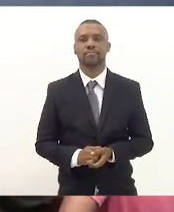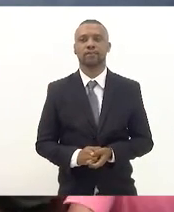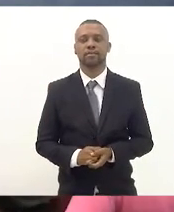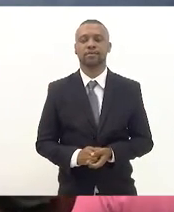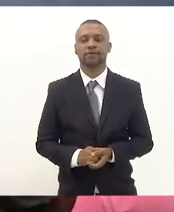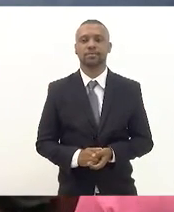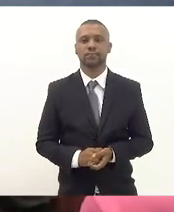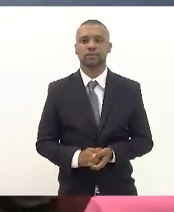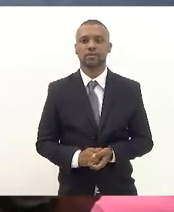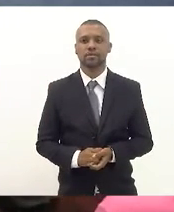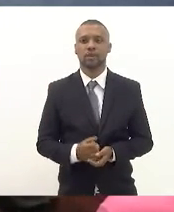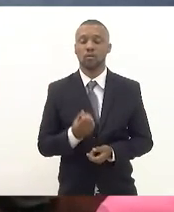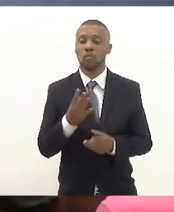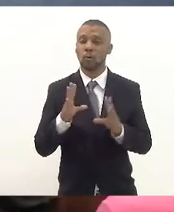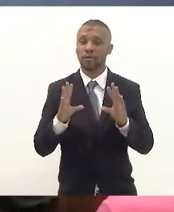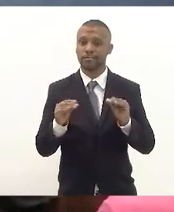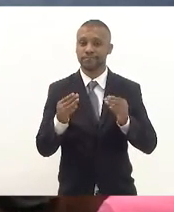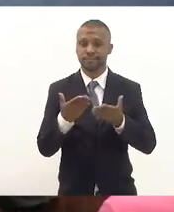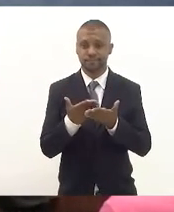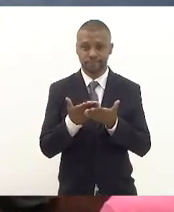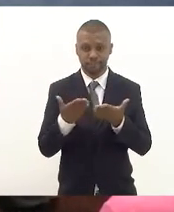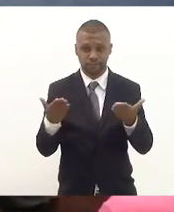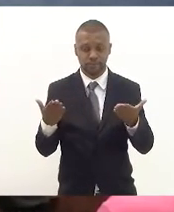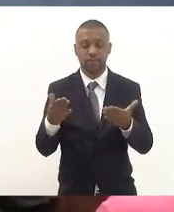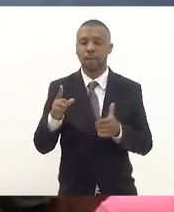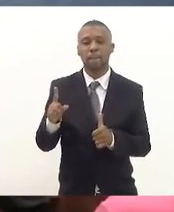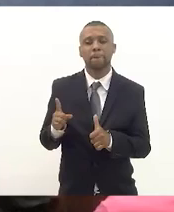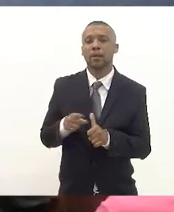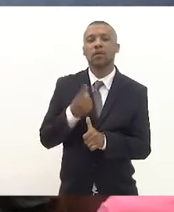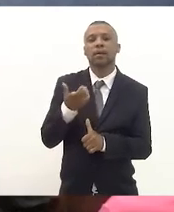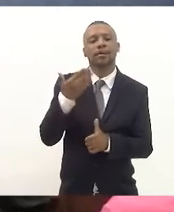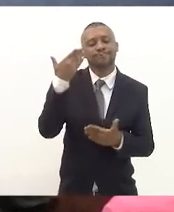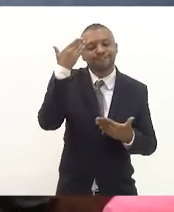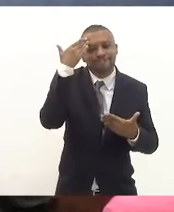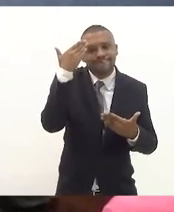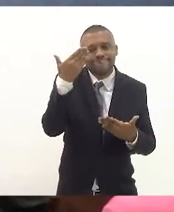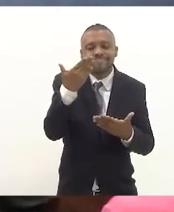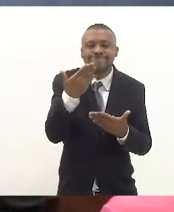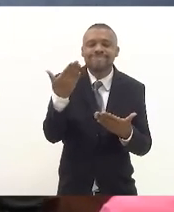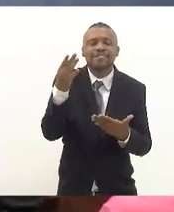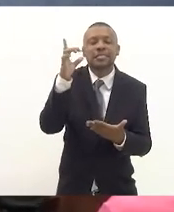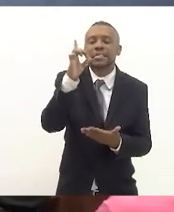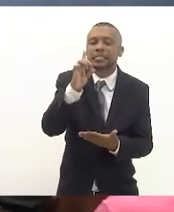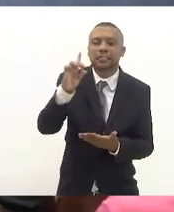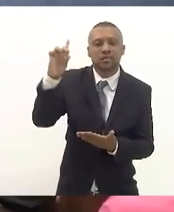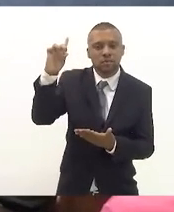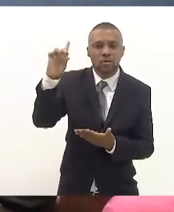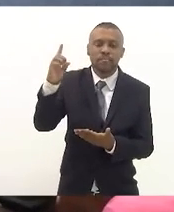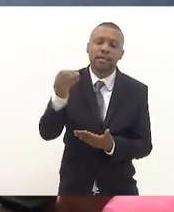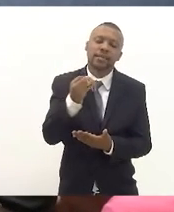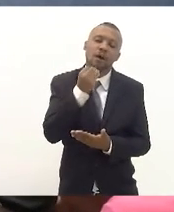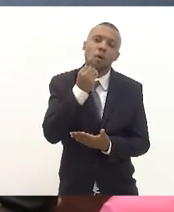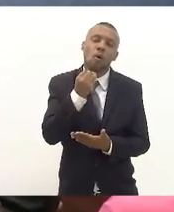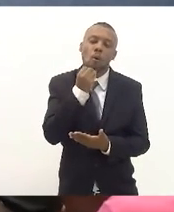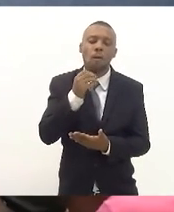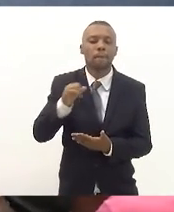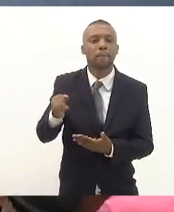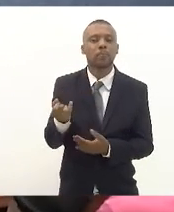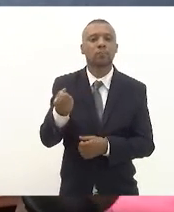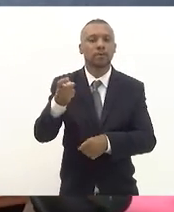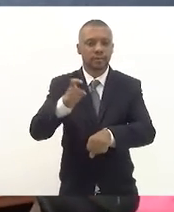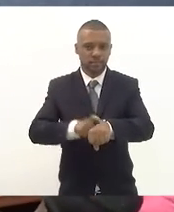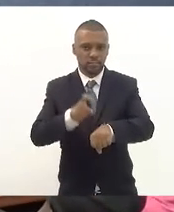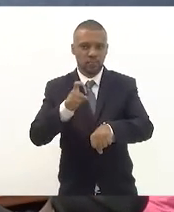Oi boa noite a todos primeiramente Quero Agradecer nosso bondoso Deus por essa oportunidade nesse